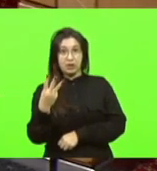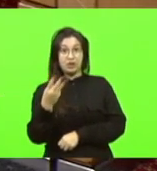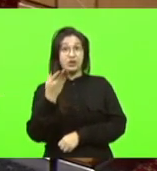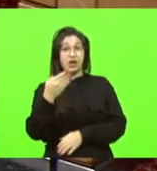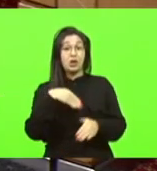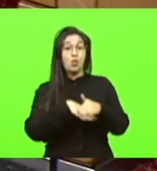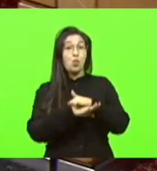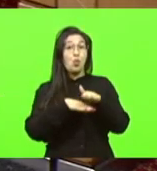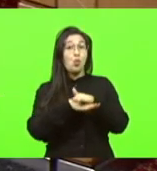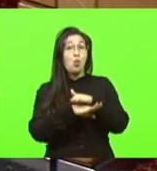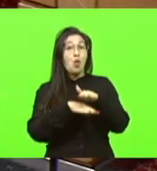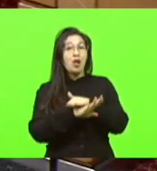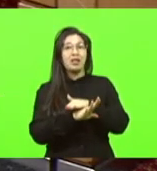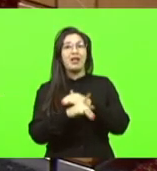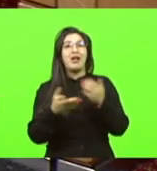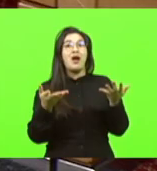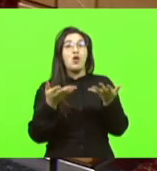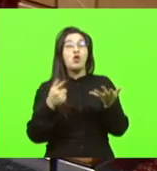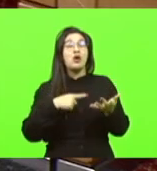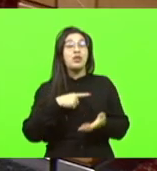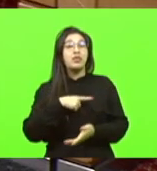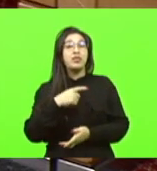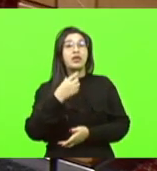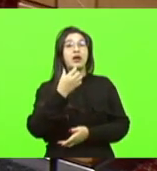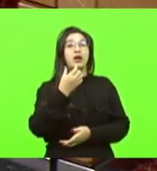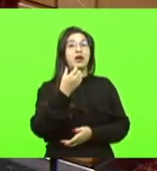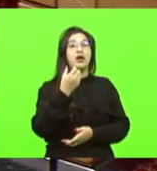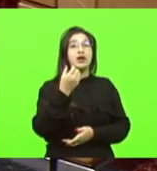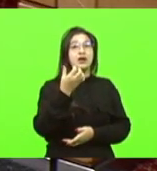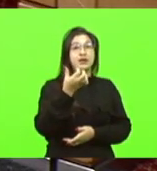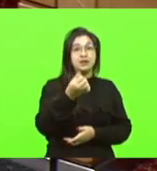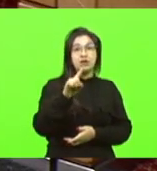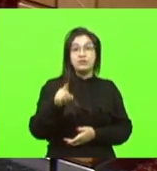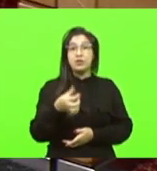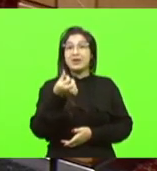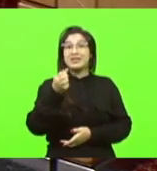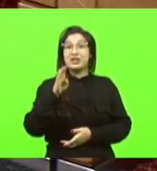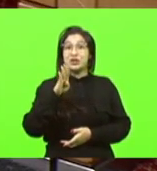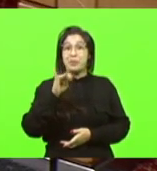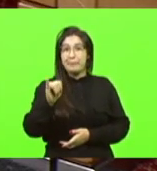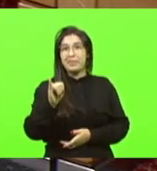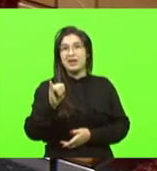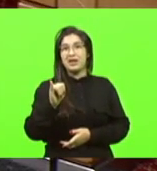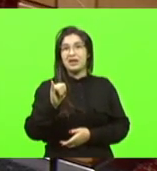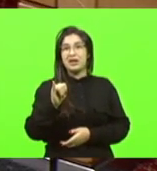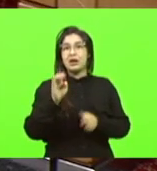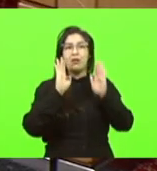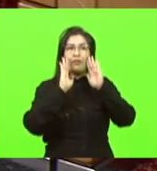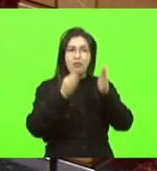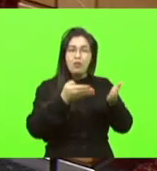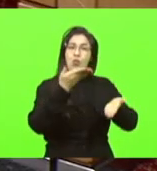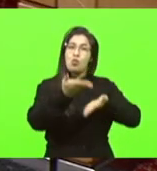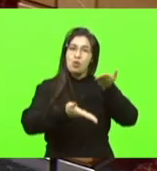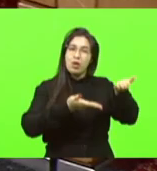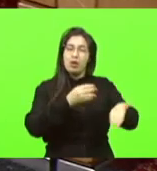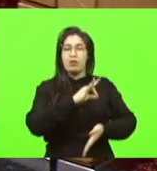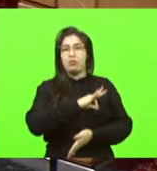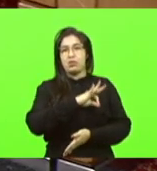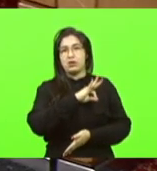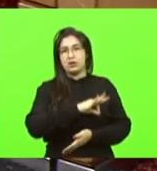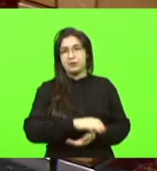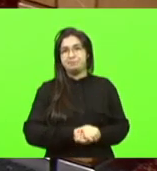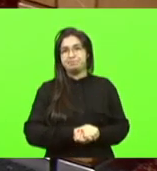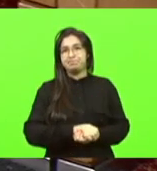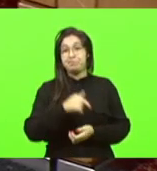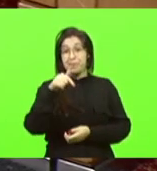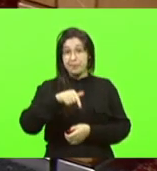que hoje tem seis vírgulas é específico para cuidar dos seus policiais providências que o